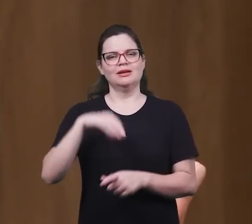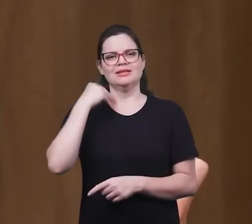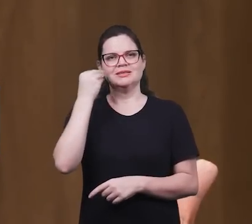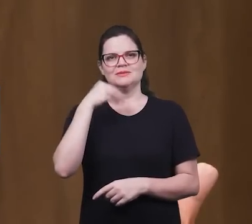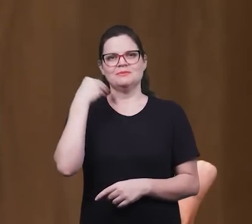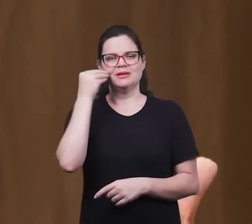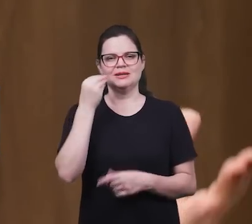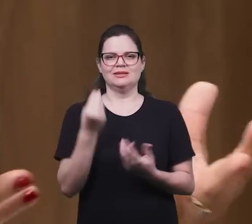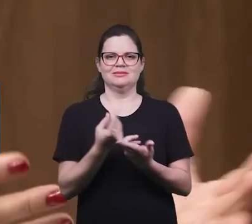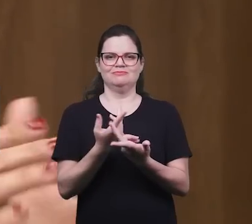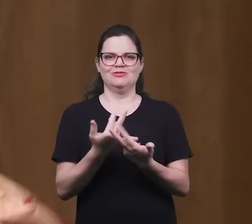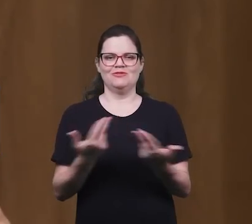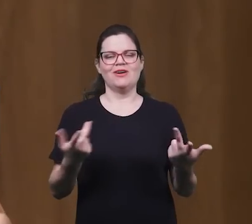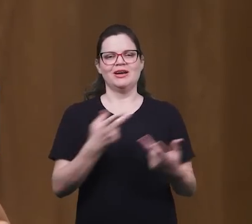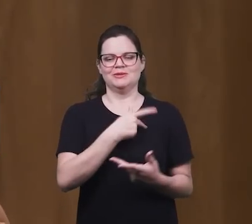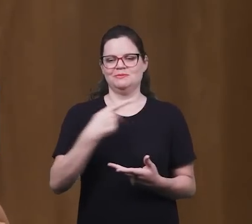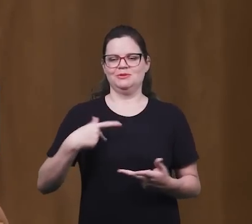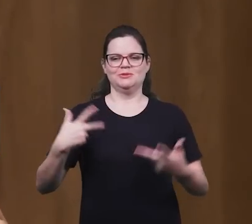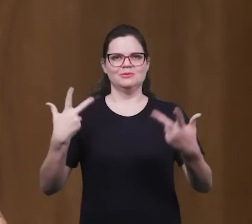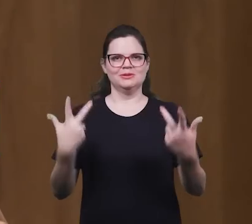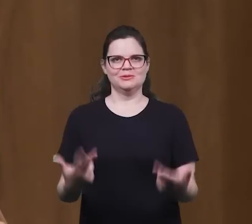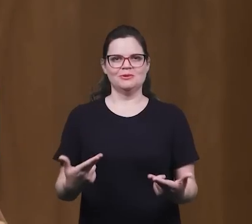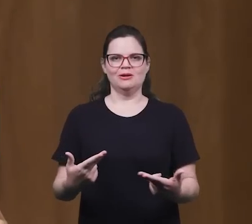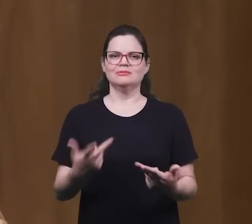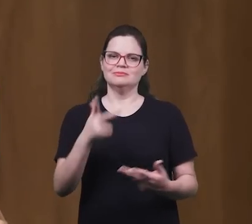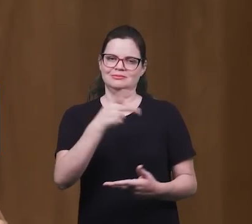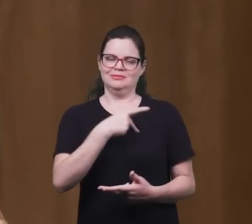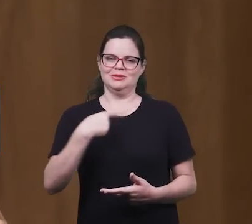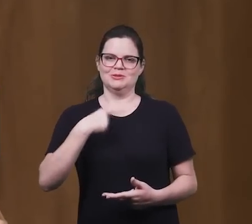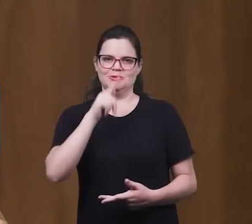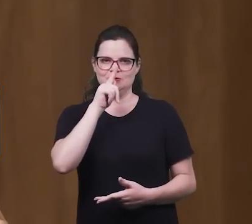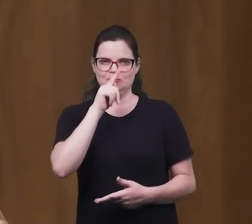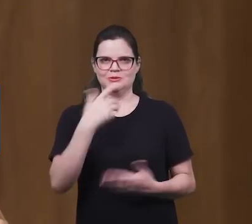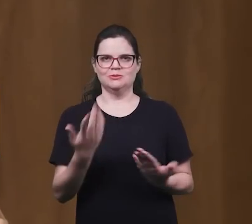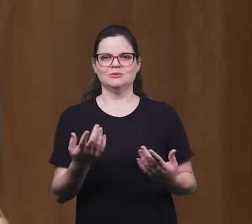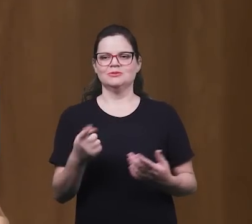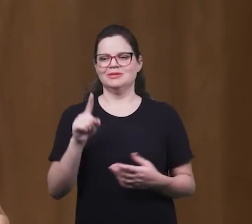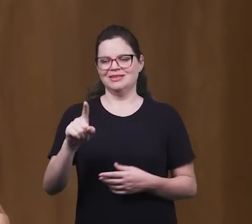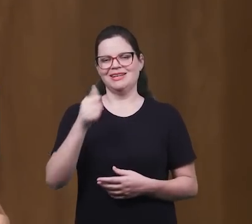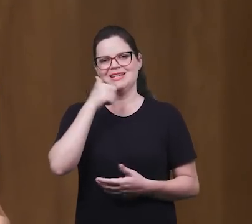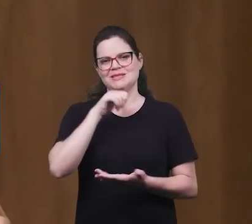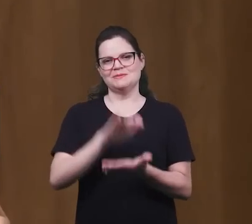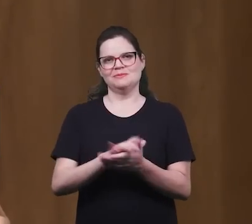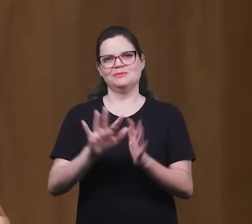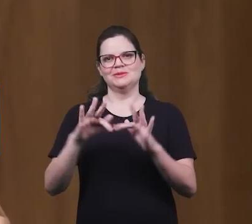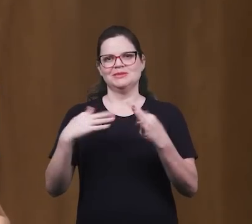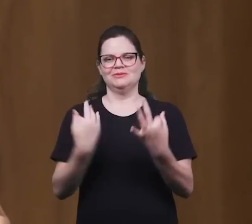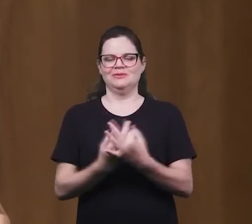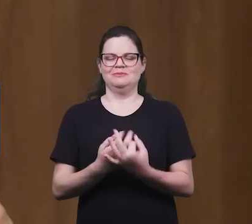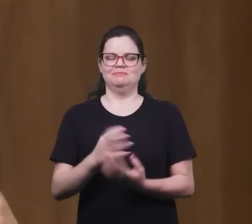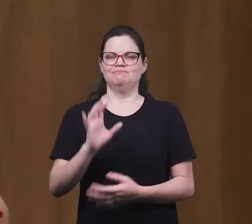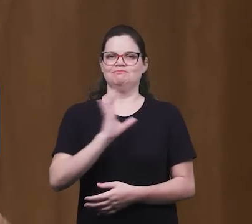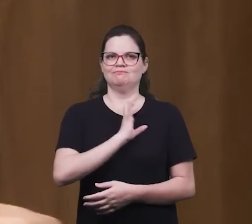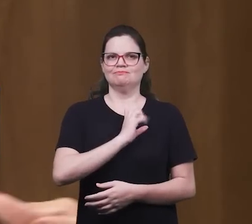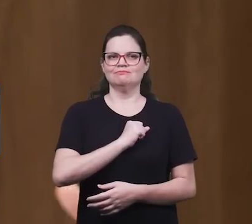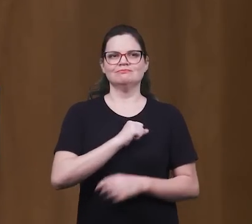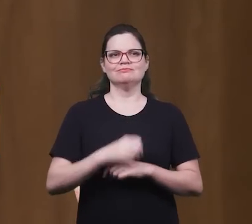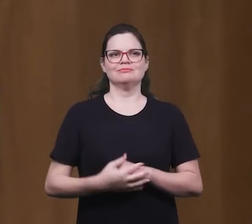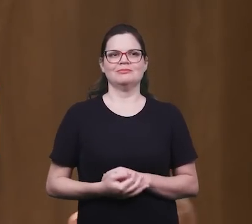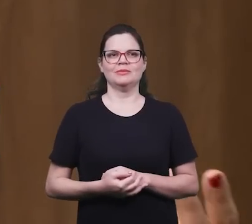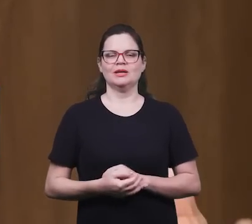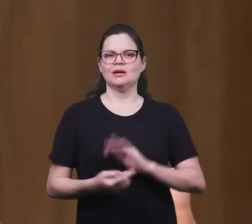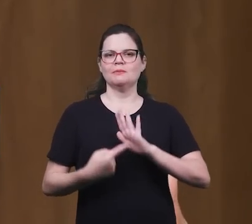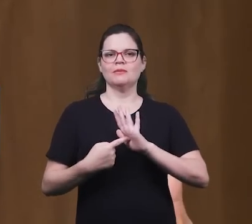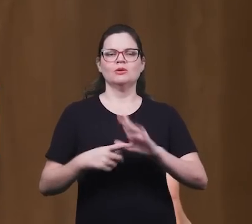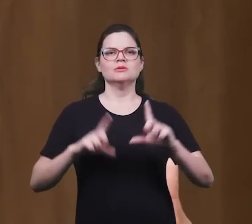experiência de tantos dos nossos pastores, como Pastor Gilson, a irmã Célia, uma família querida, que traz, né, com